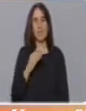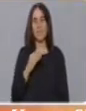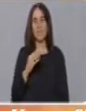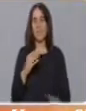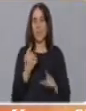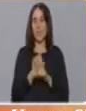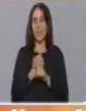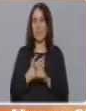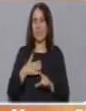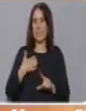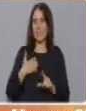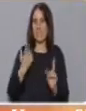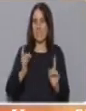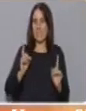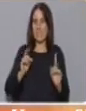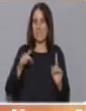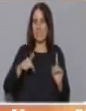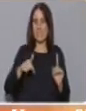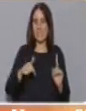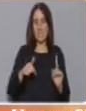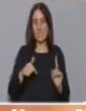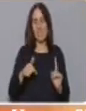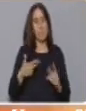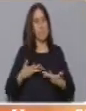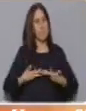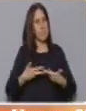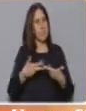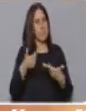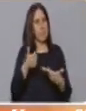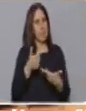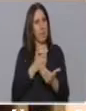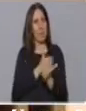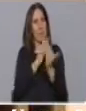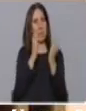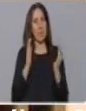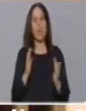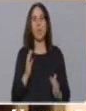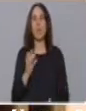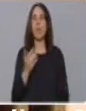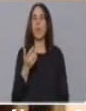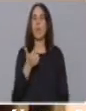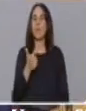quais eu nunca me vou poder queixar, é um facto aqui. Não, mas tu também tens muito talento, Vanessa, não é? Também é difícil.